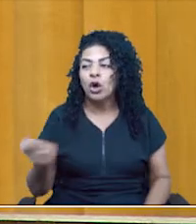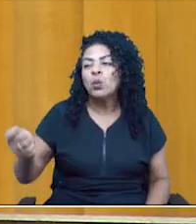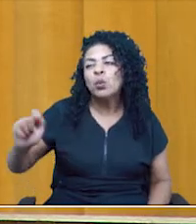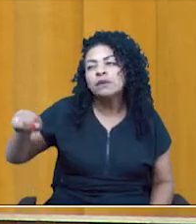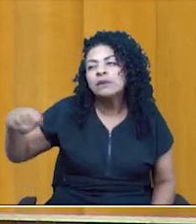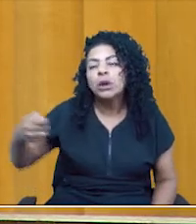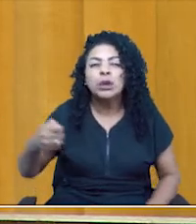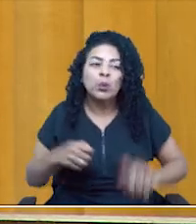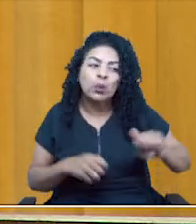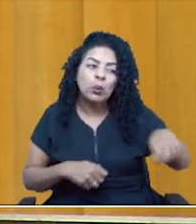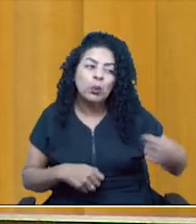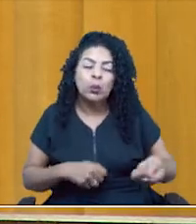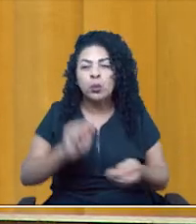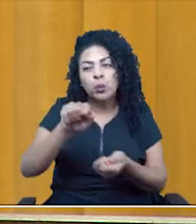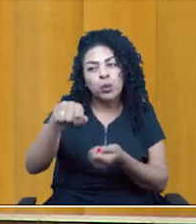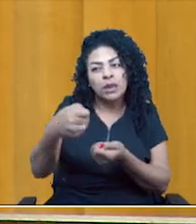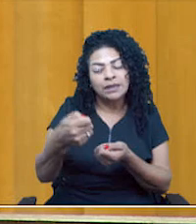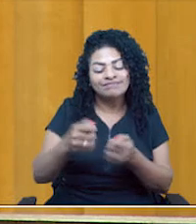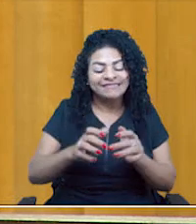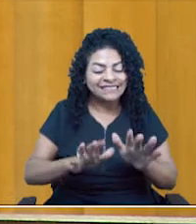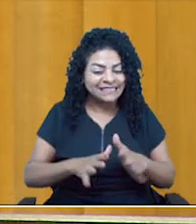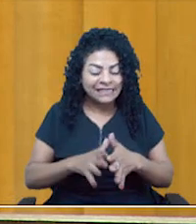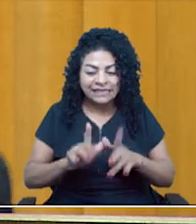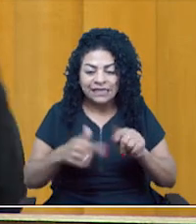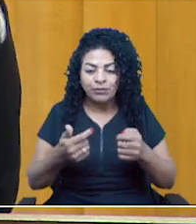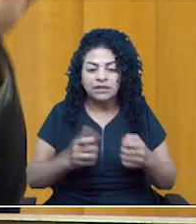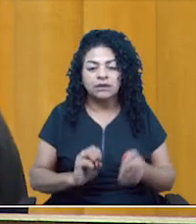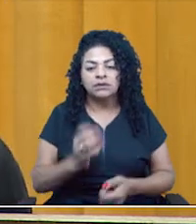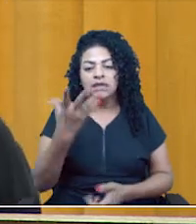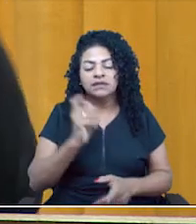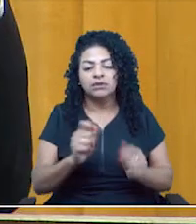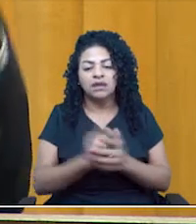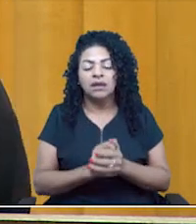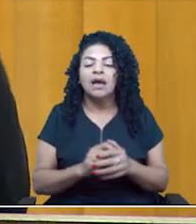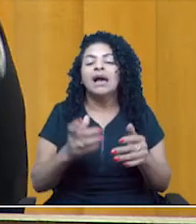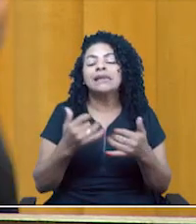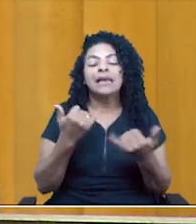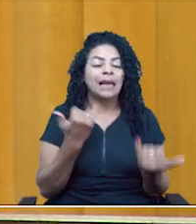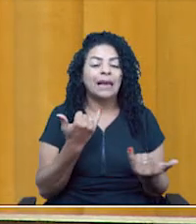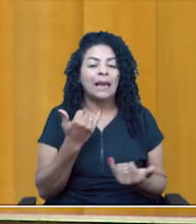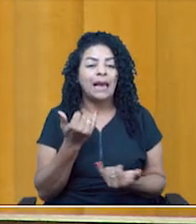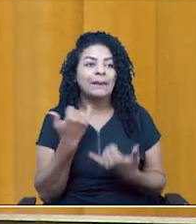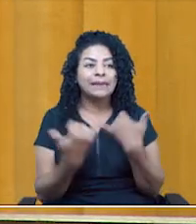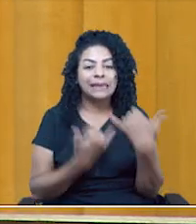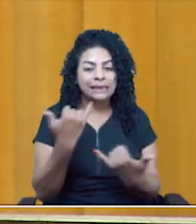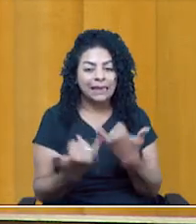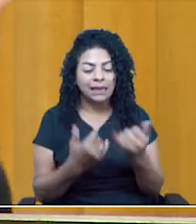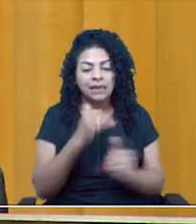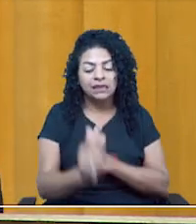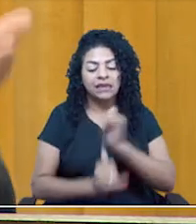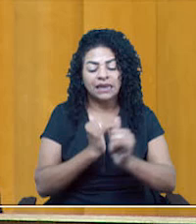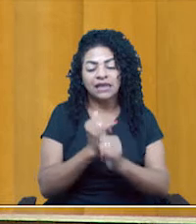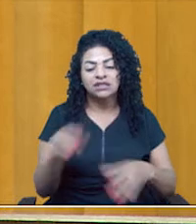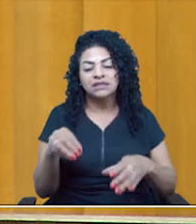daqui a pouco surge aquele meme da internet do juiz ou da juíza ou do servidor que fez isso, fez aquilo, disse aquele outro. E todos aqui